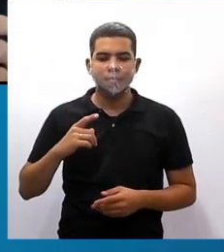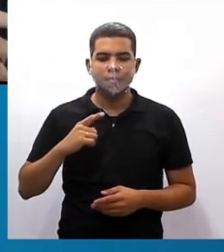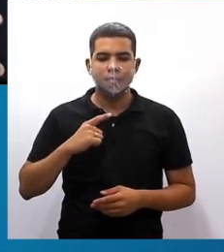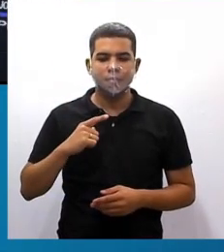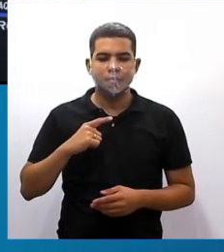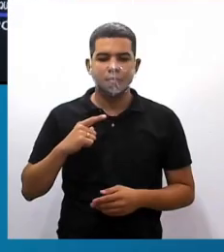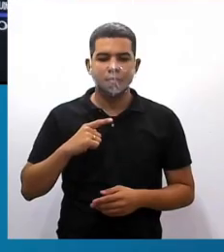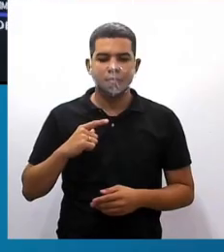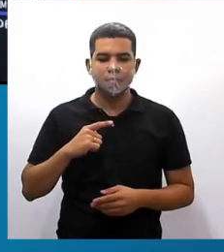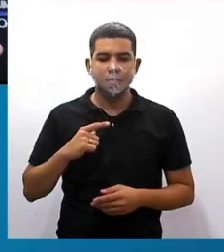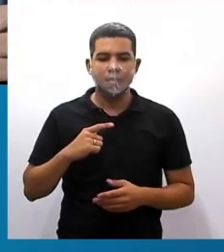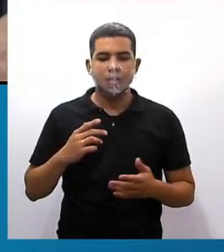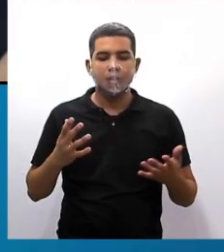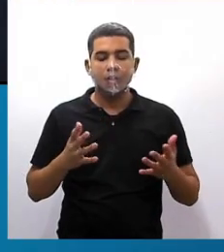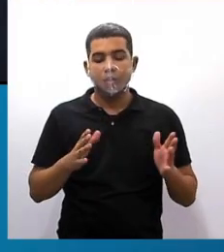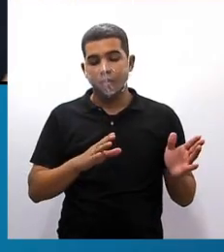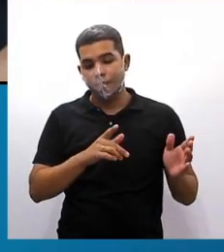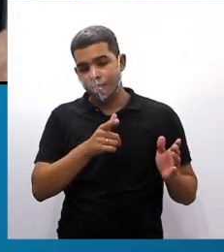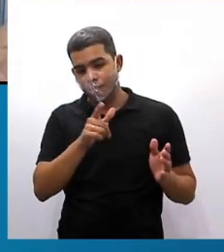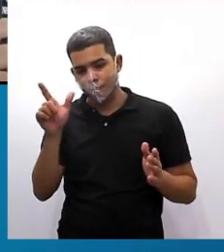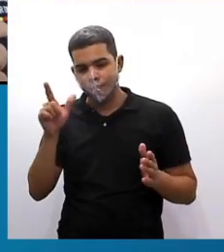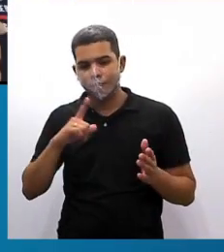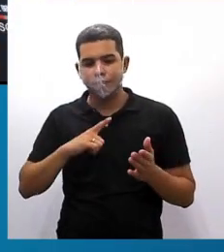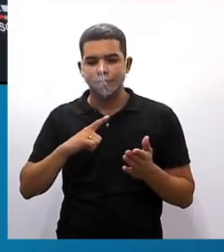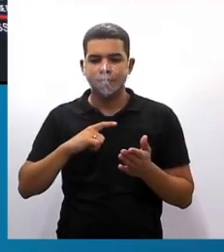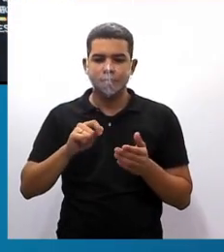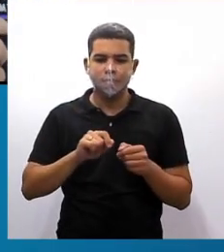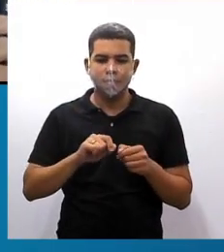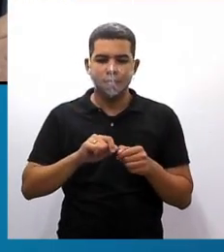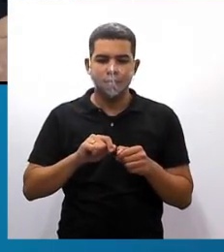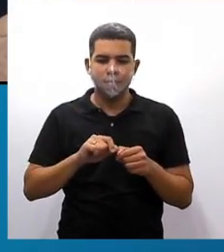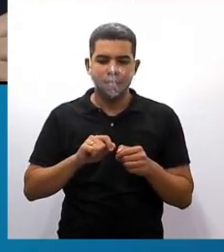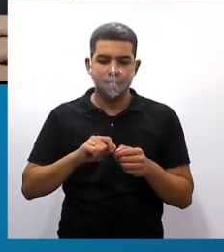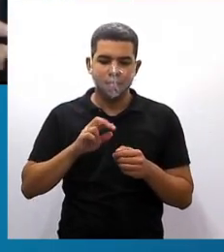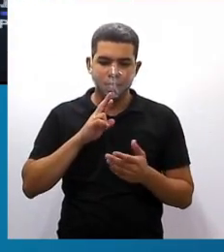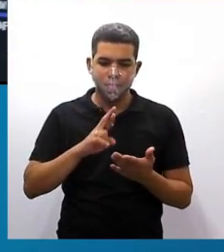a gente vai resolver a próxima questão. Na